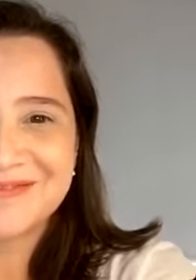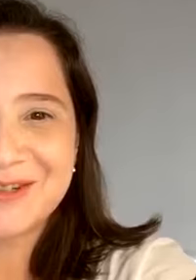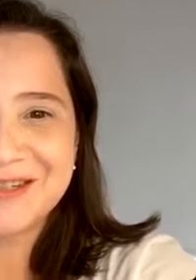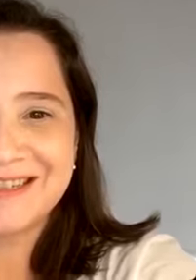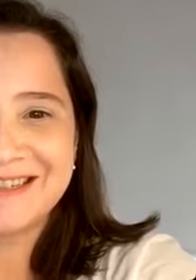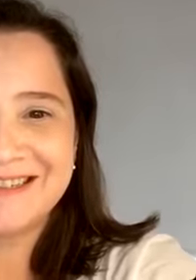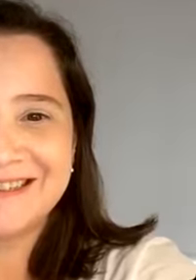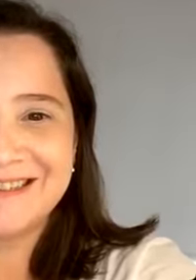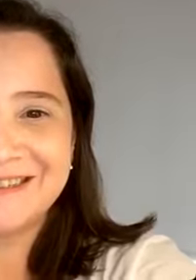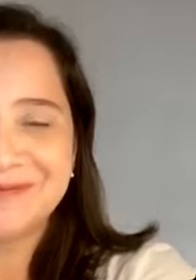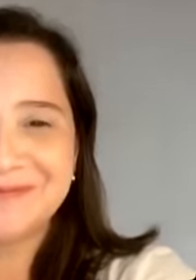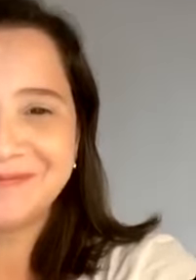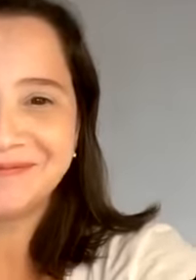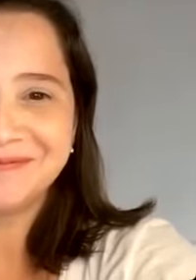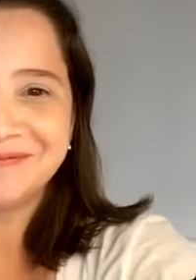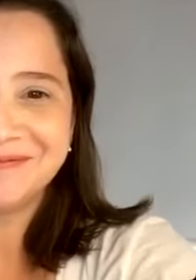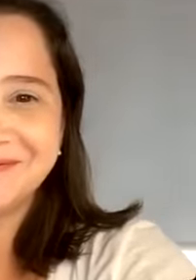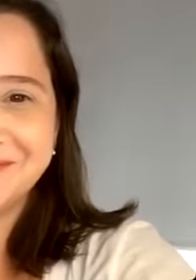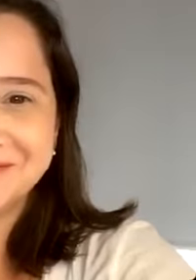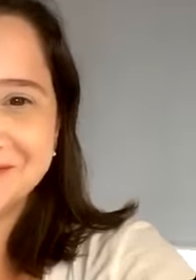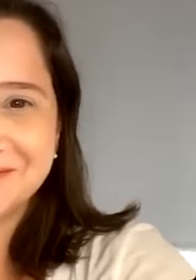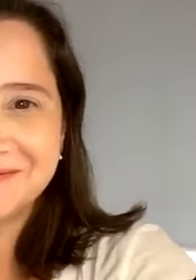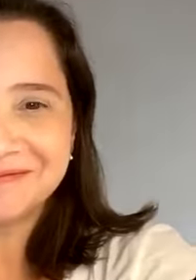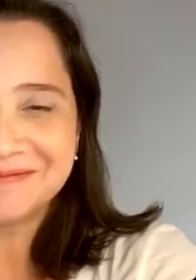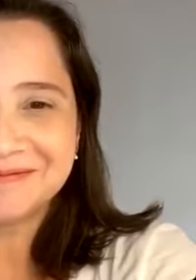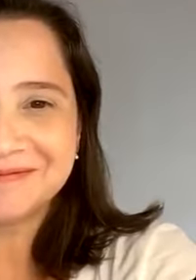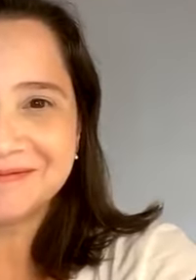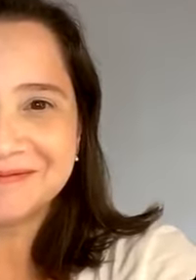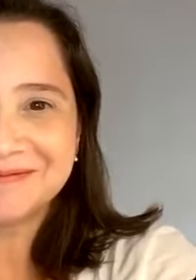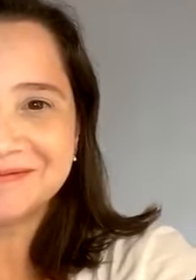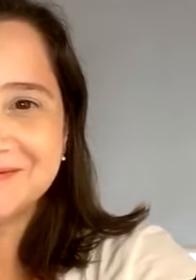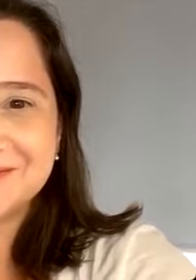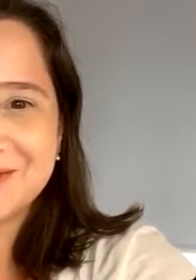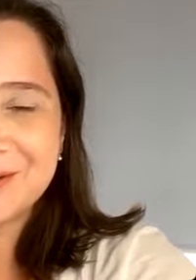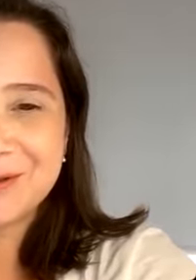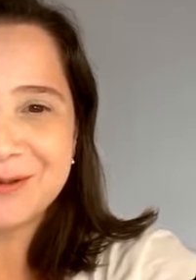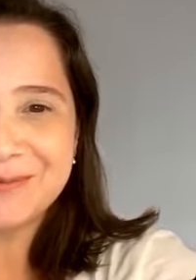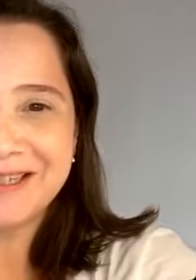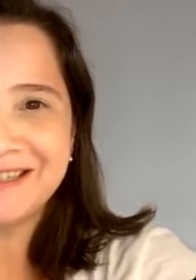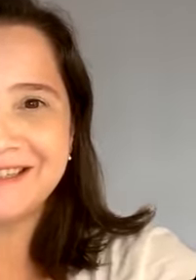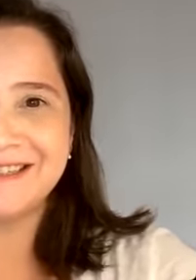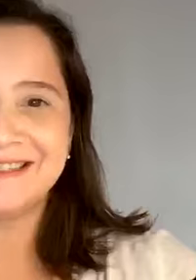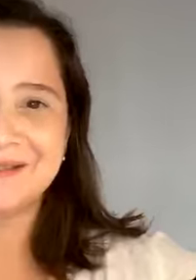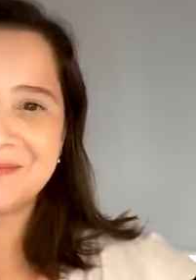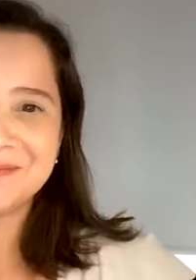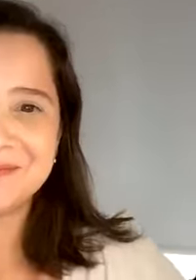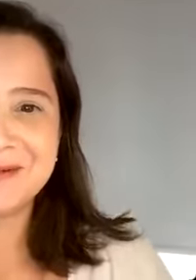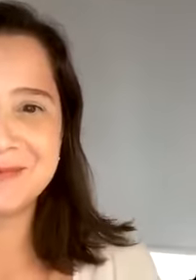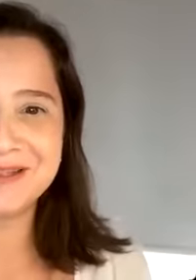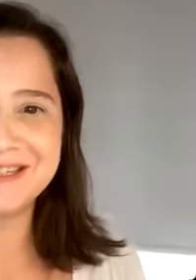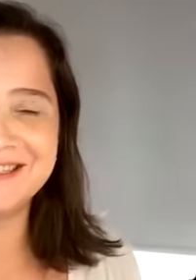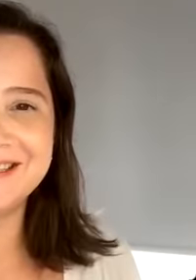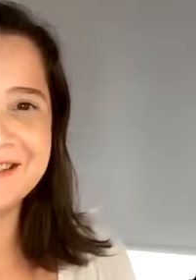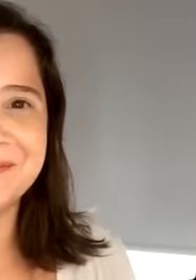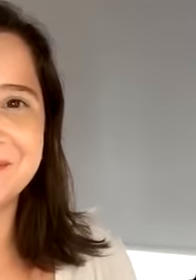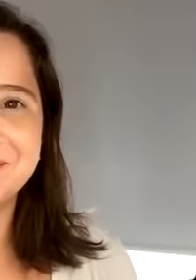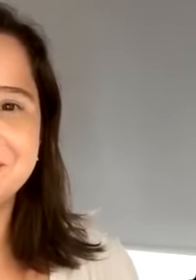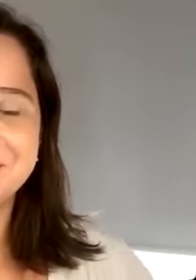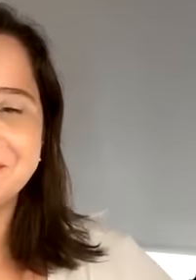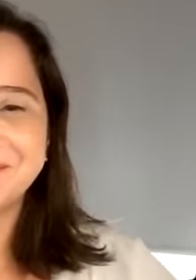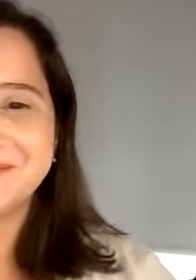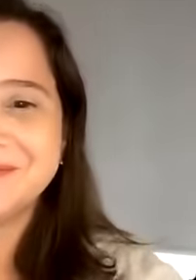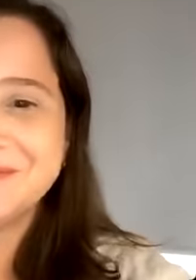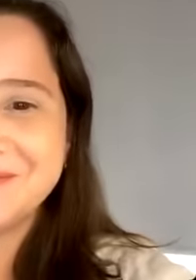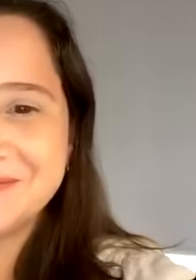Hello! Olá, Tudo bem? tudo bem por Deixa eu aí? achar